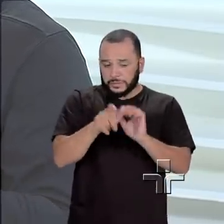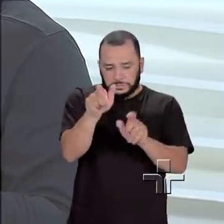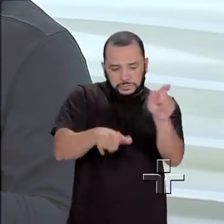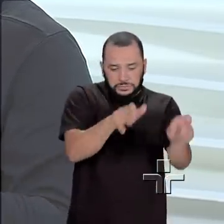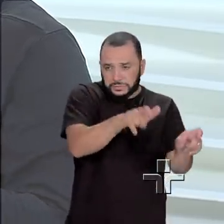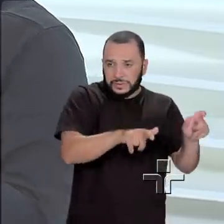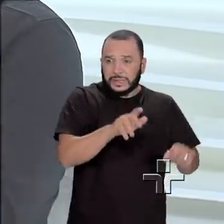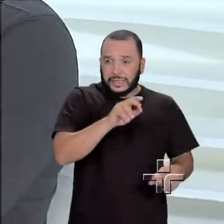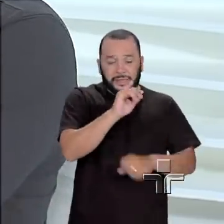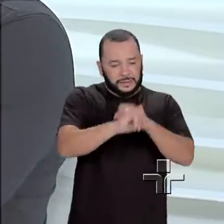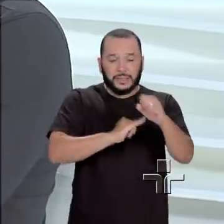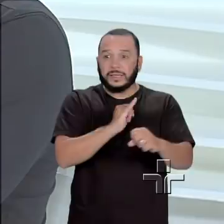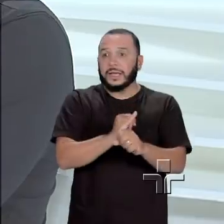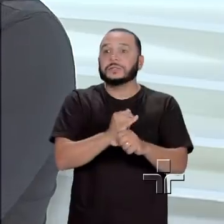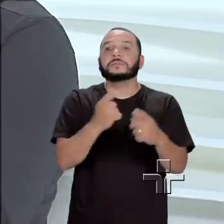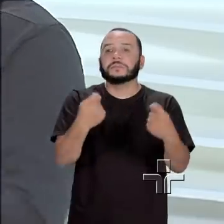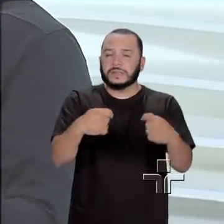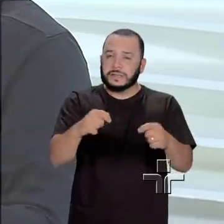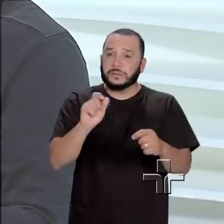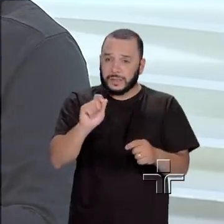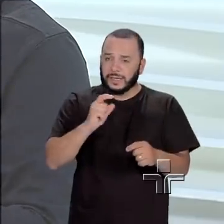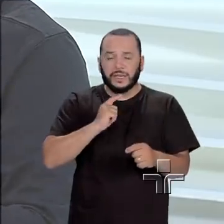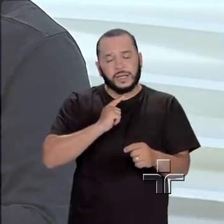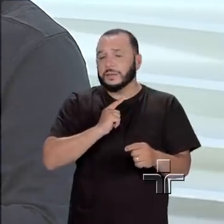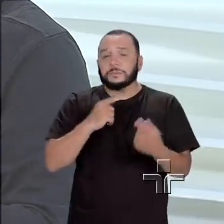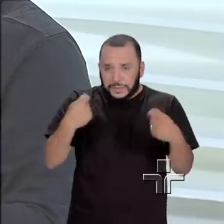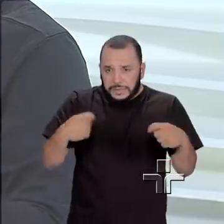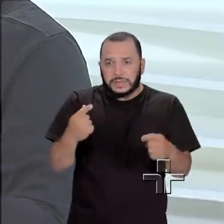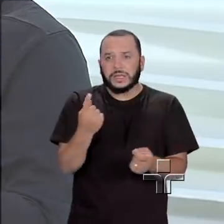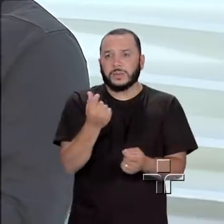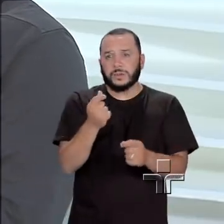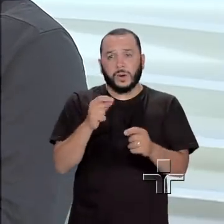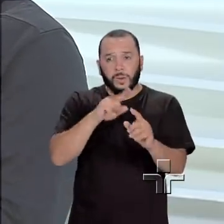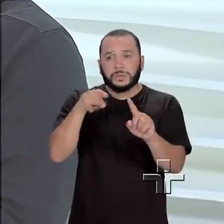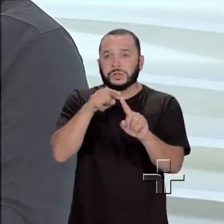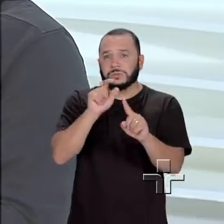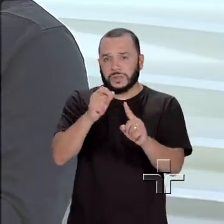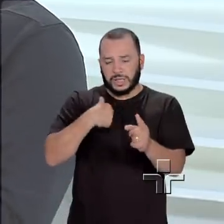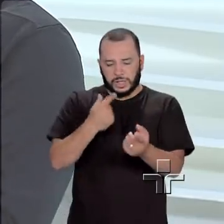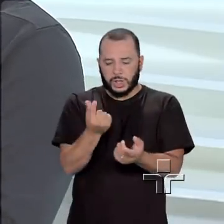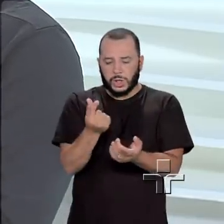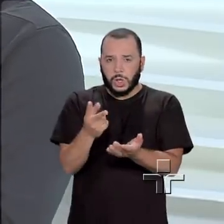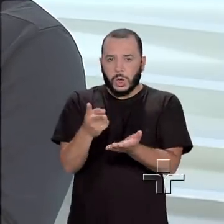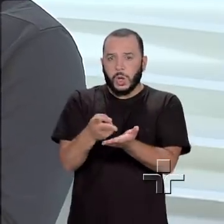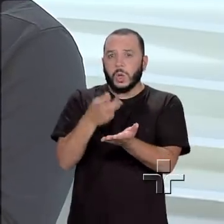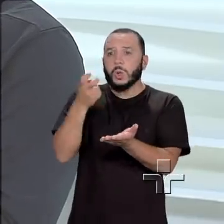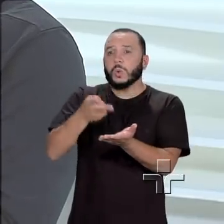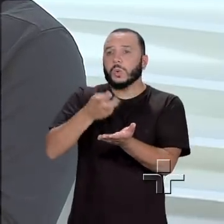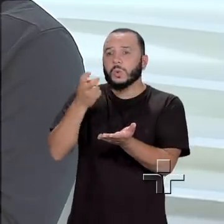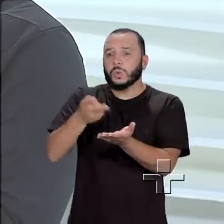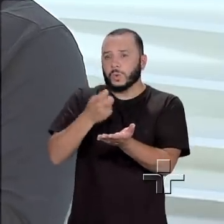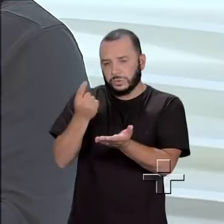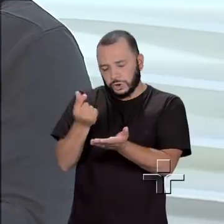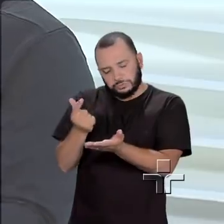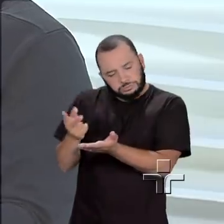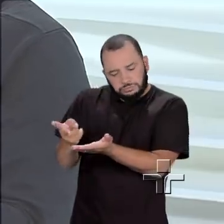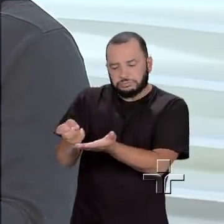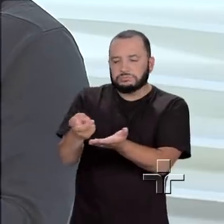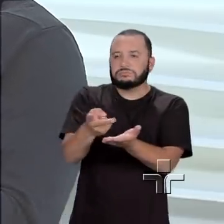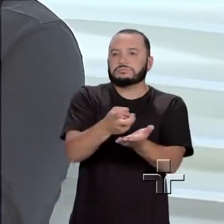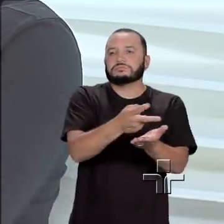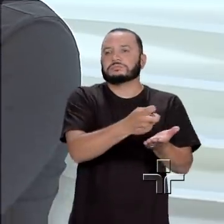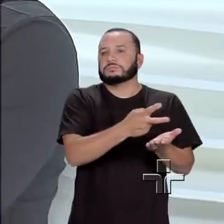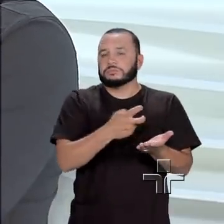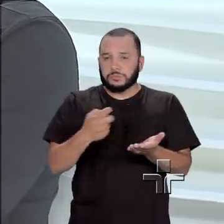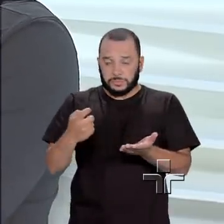para funcionar, de se rentabilizarem de alguma forma. Esse modelo de rentabilização